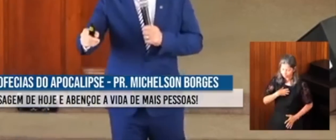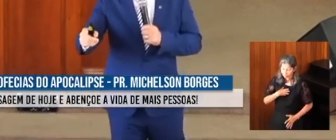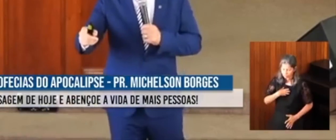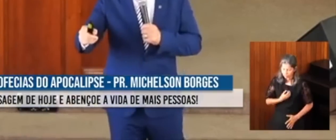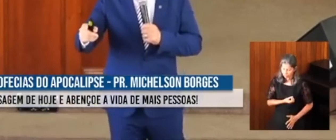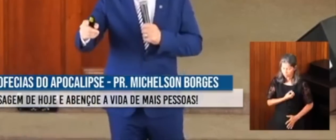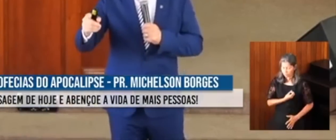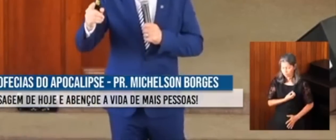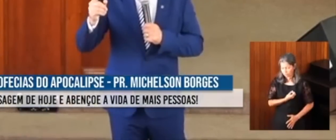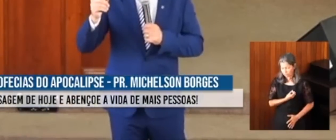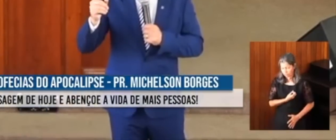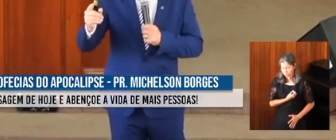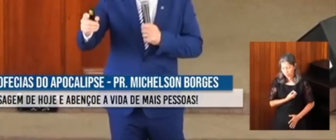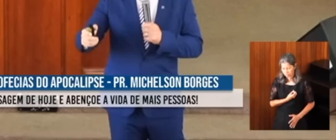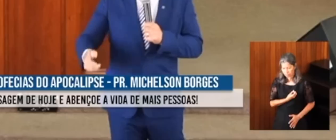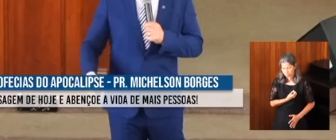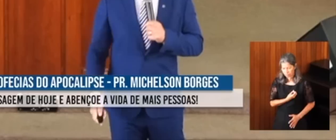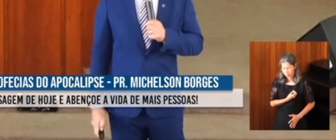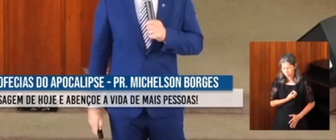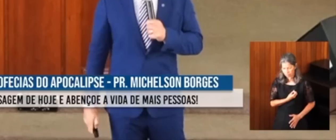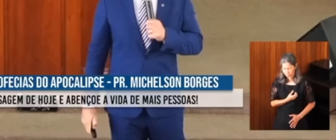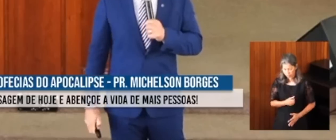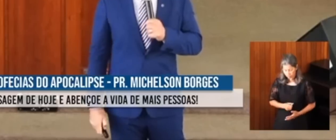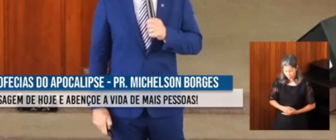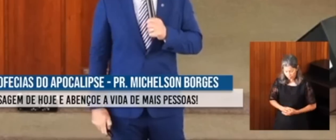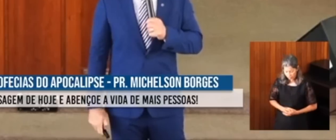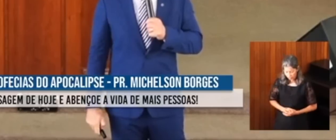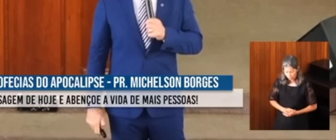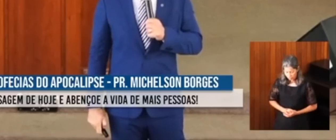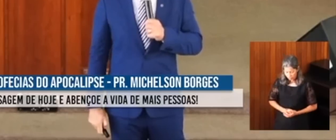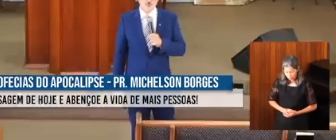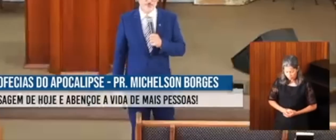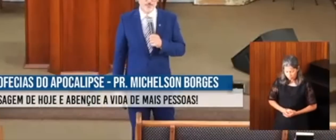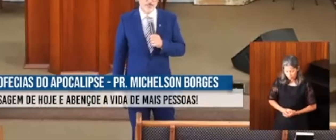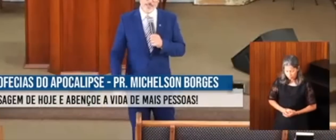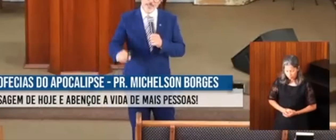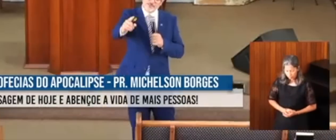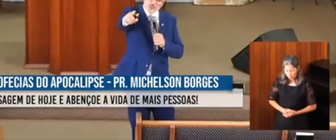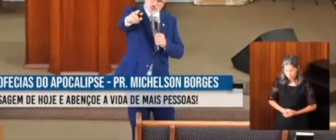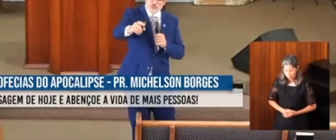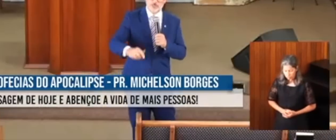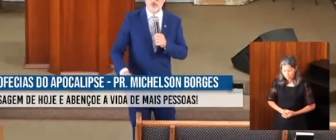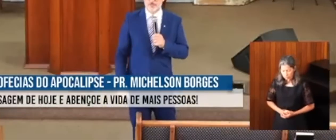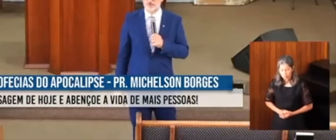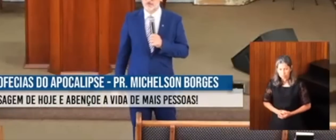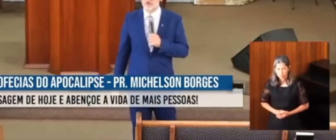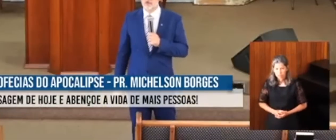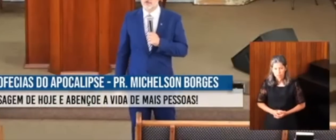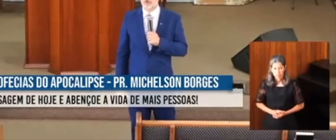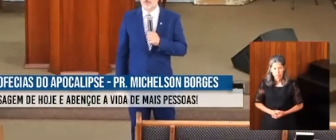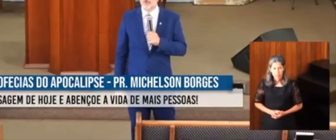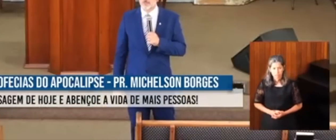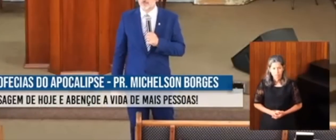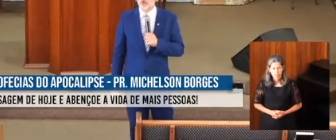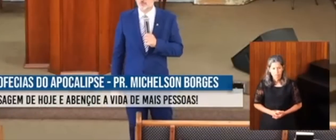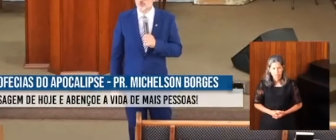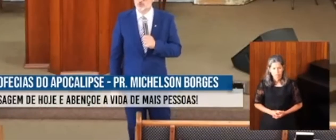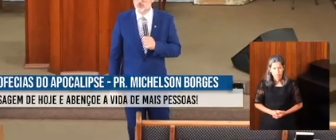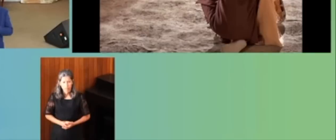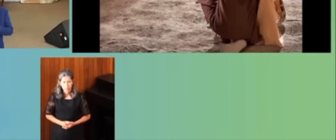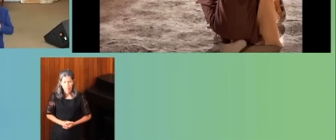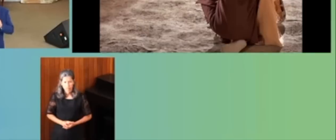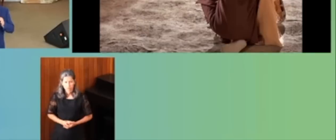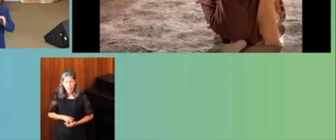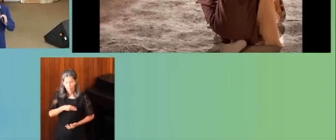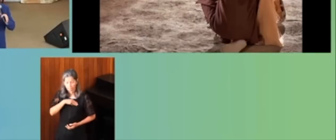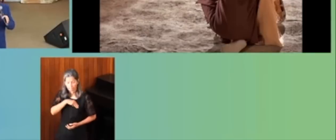Jesus. Conhecerão a verdade, que é Jesus, e ela os libertará. É esse Jesus que liberta. Venham a mim todos